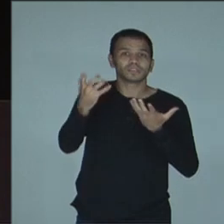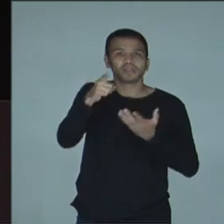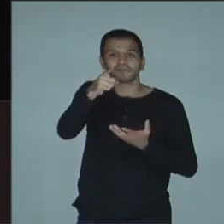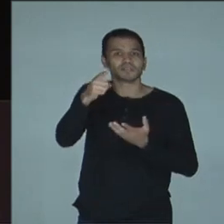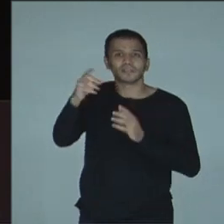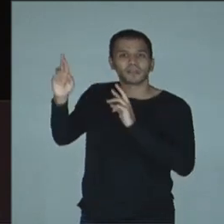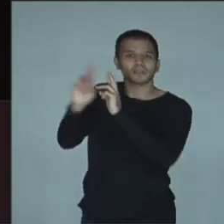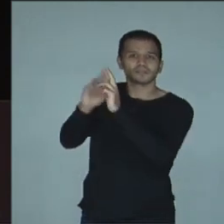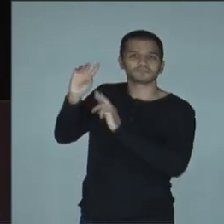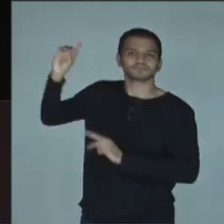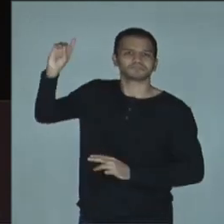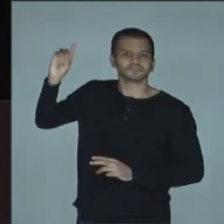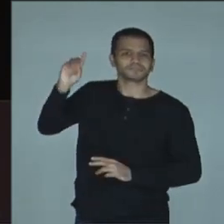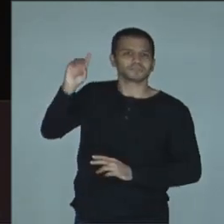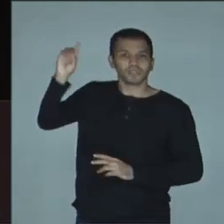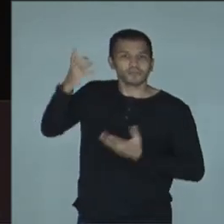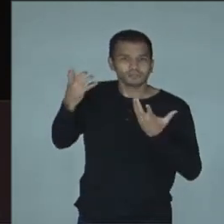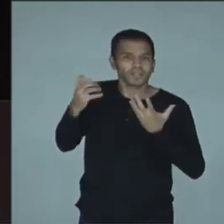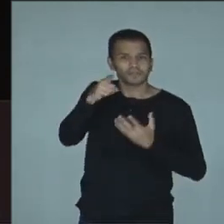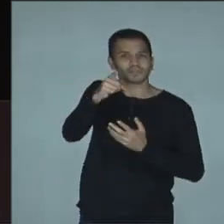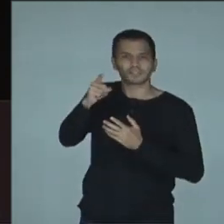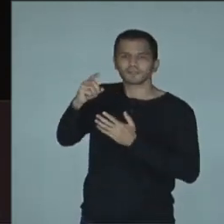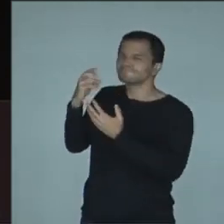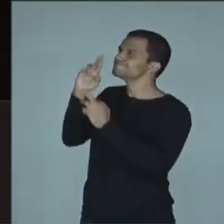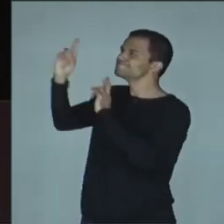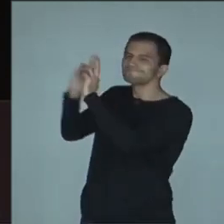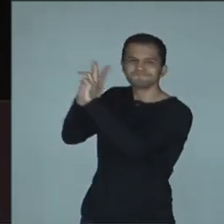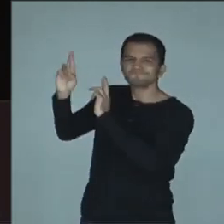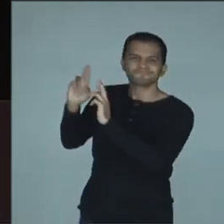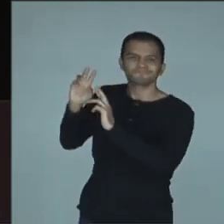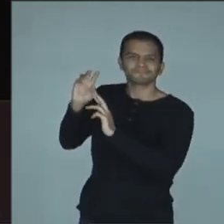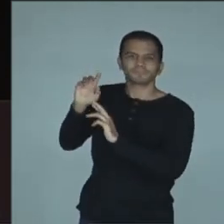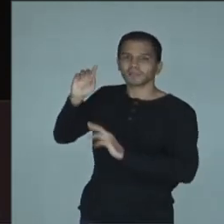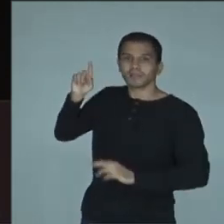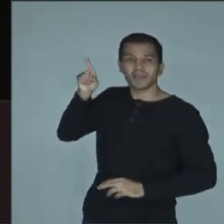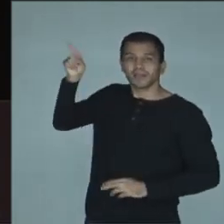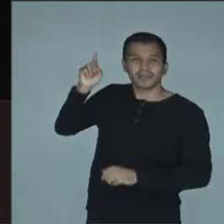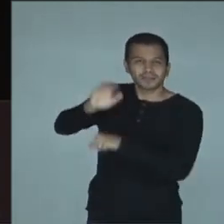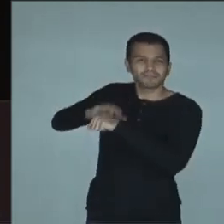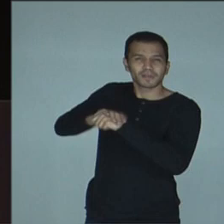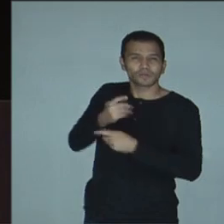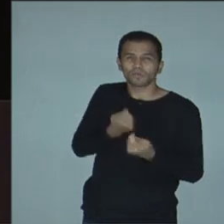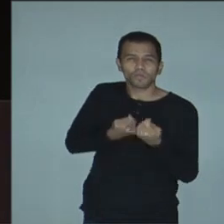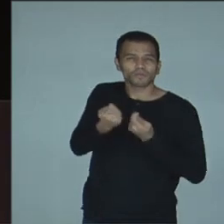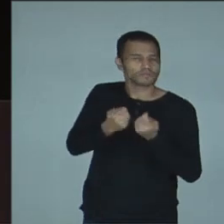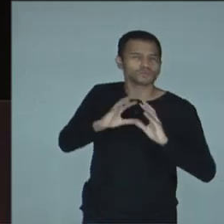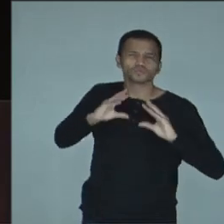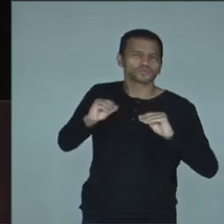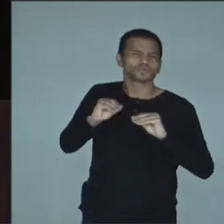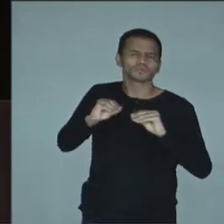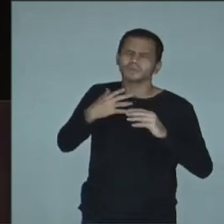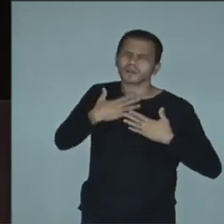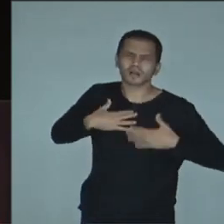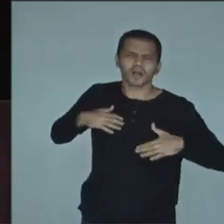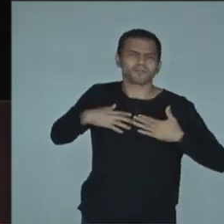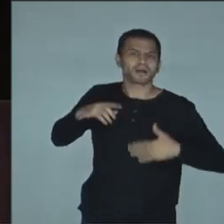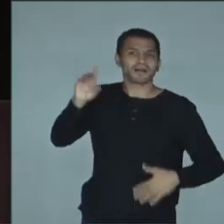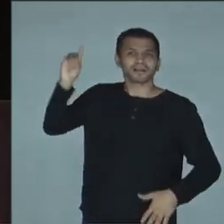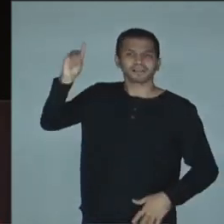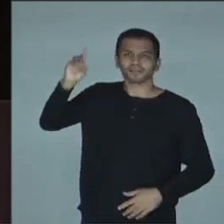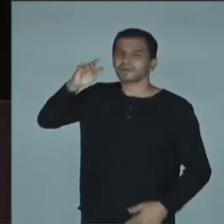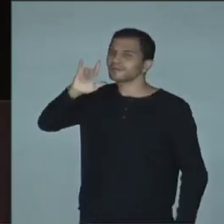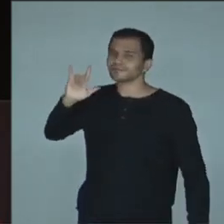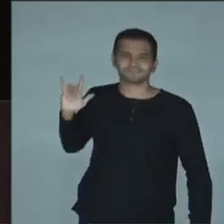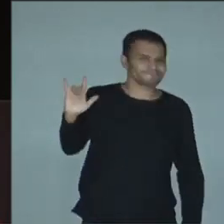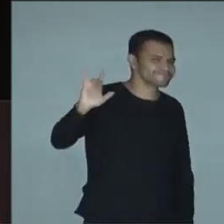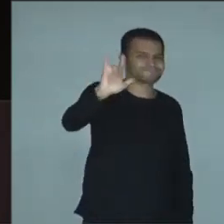Deus querendo a continua no controle e ele te amo demais e que ele não vai desistir